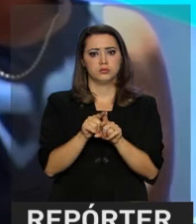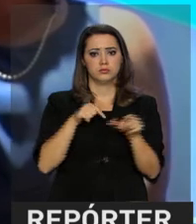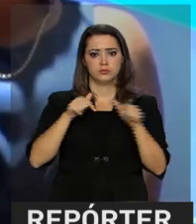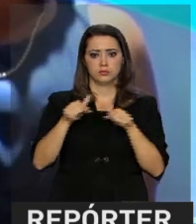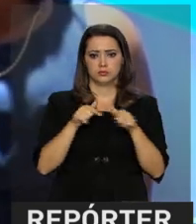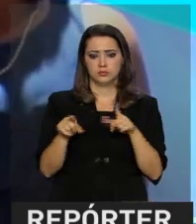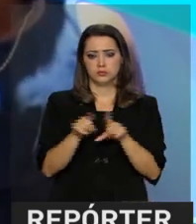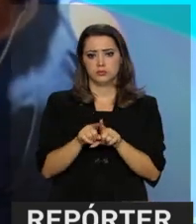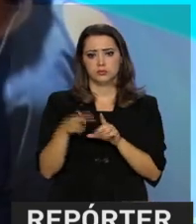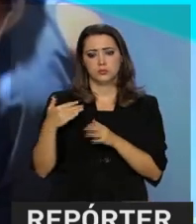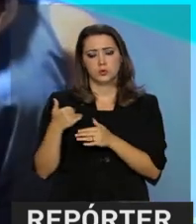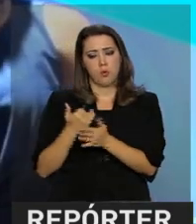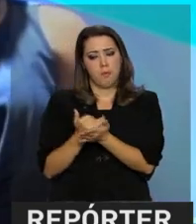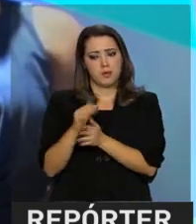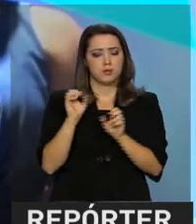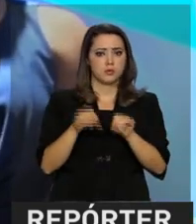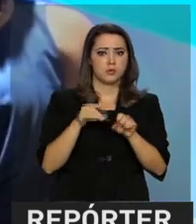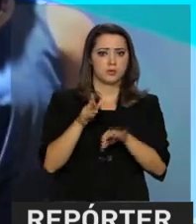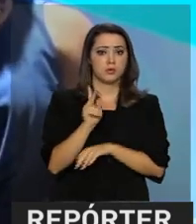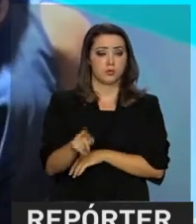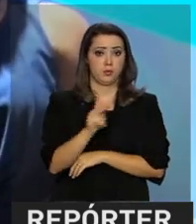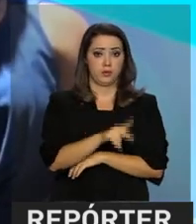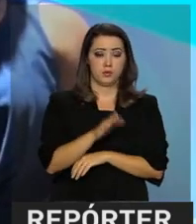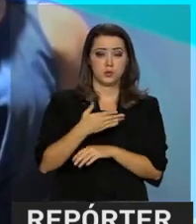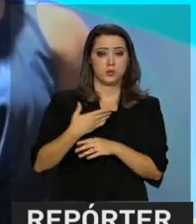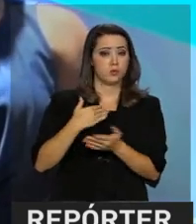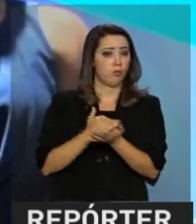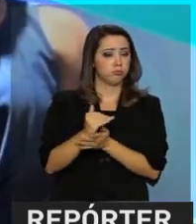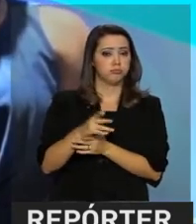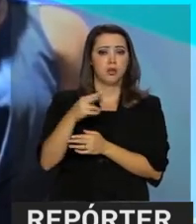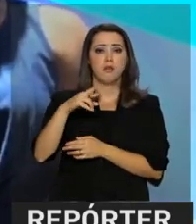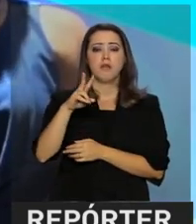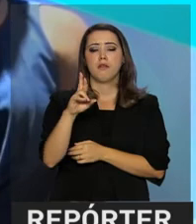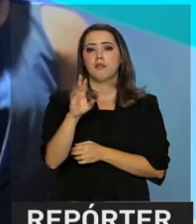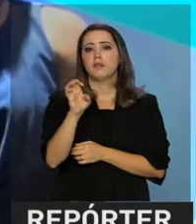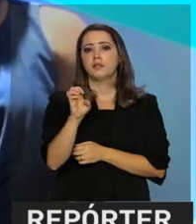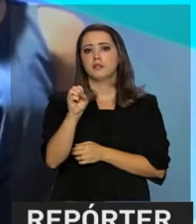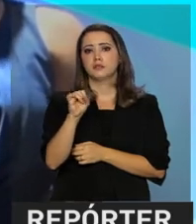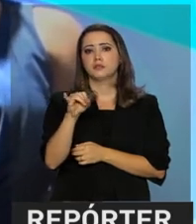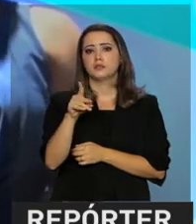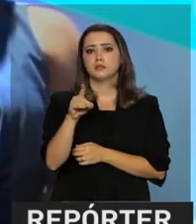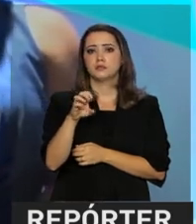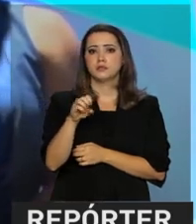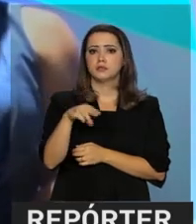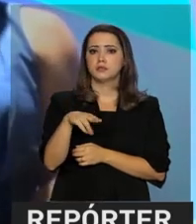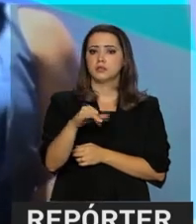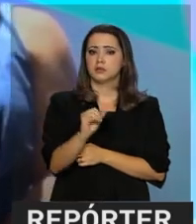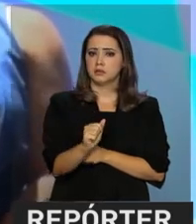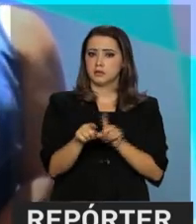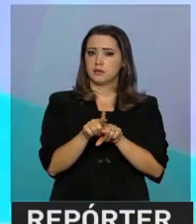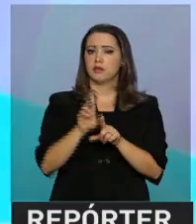ações ligadas à formação inicial para os futuros professores, como a residência pedagógica, os